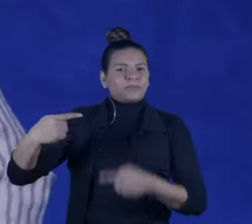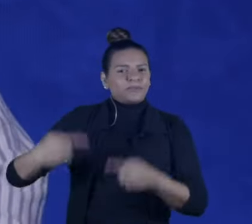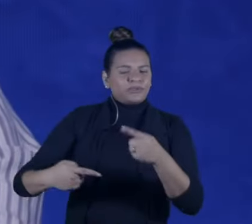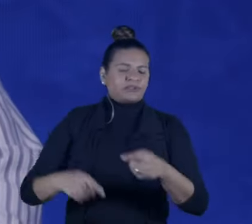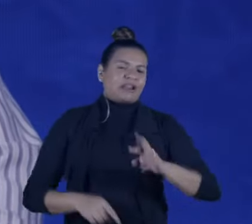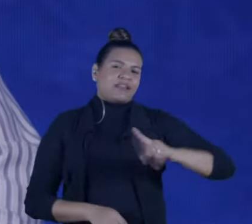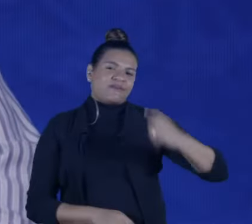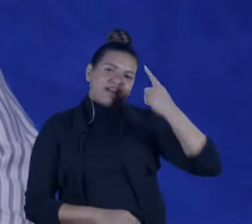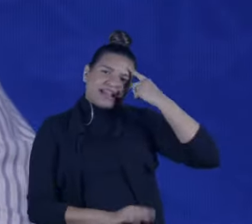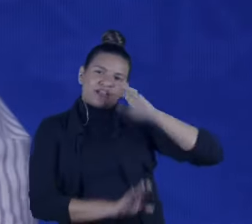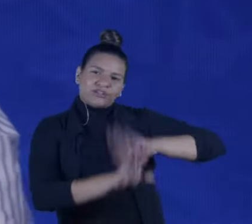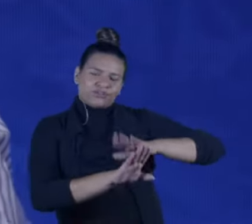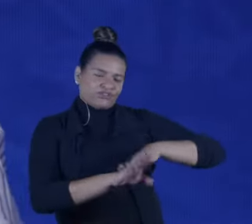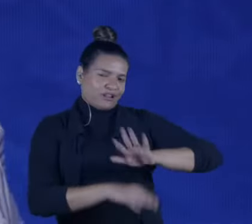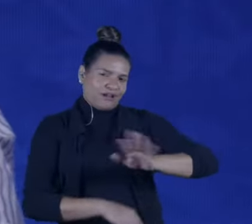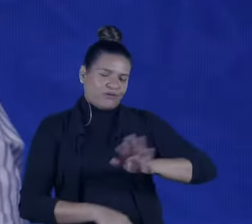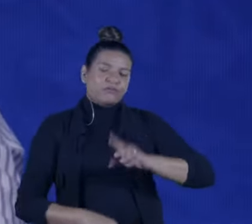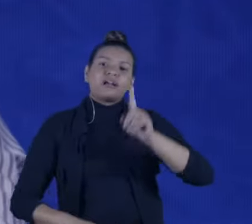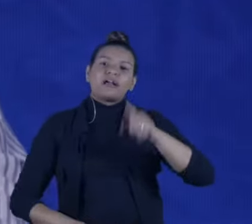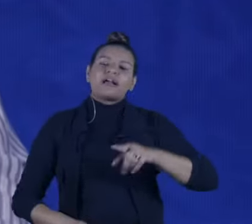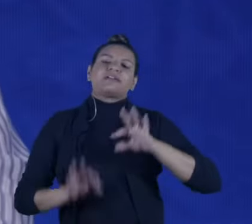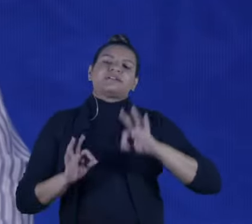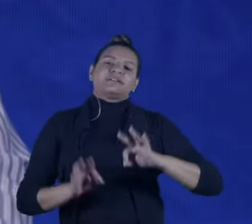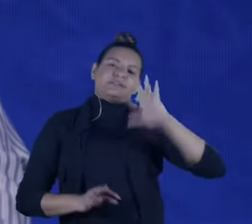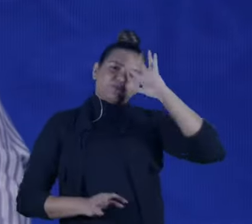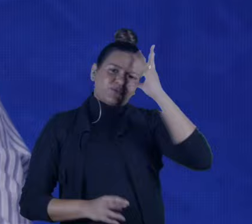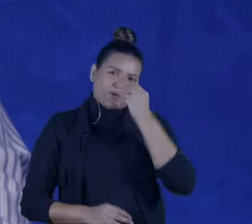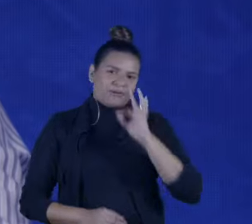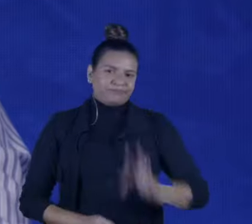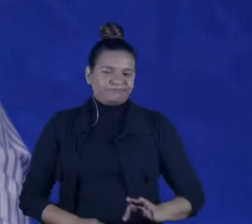guerra ideológica, é uma guerra espiritual.